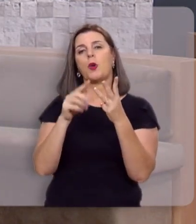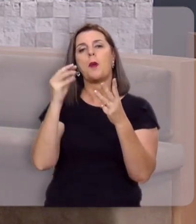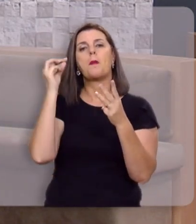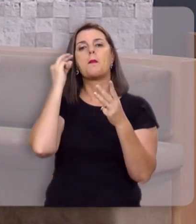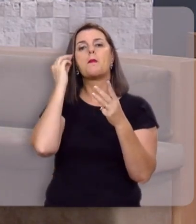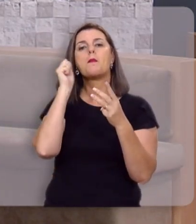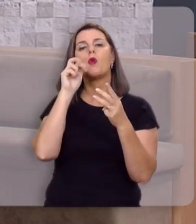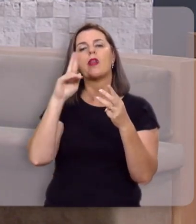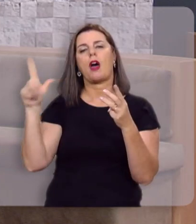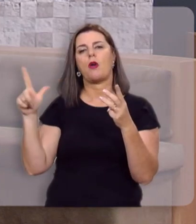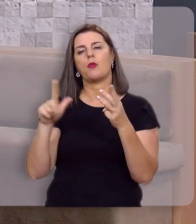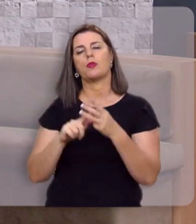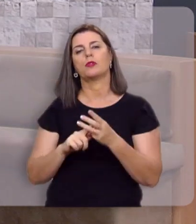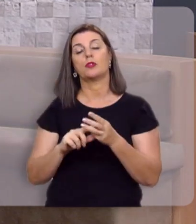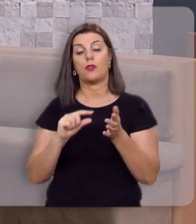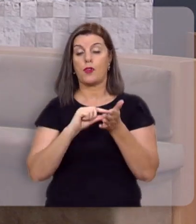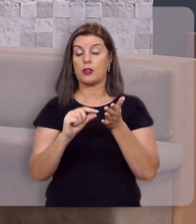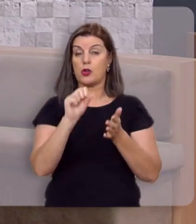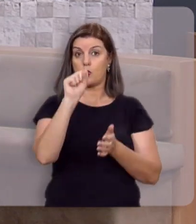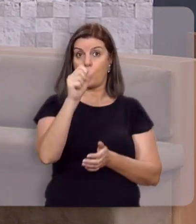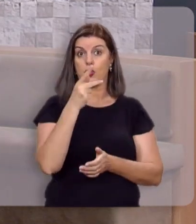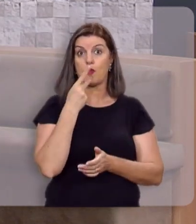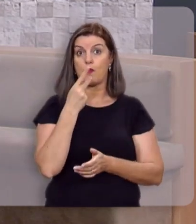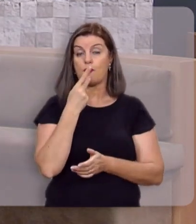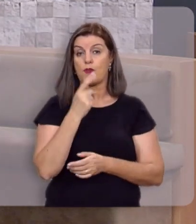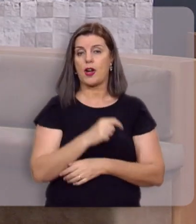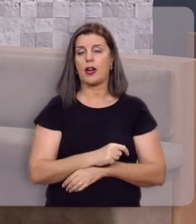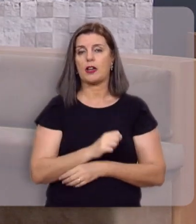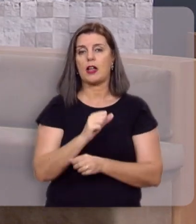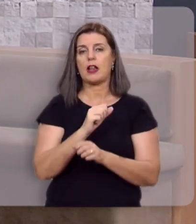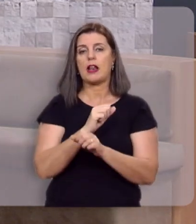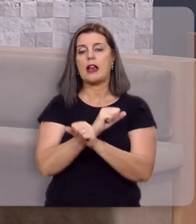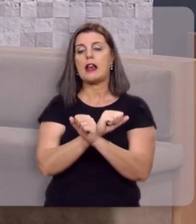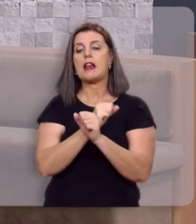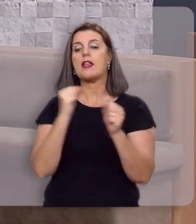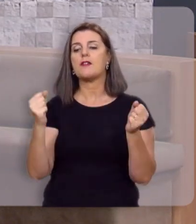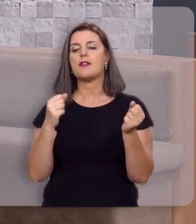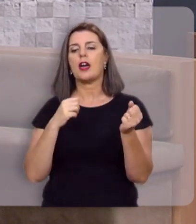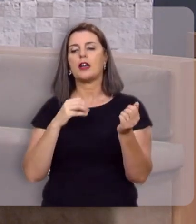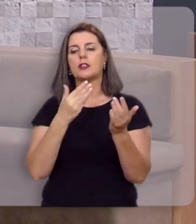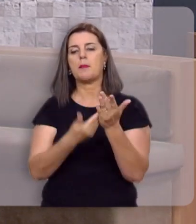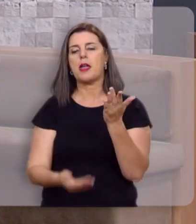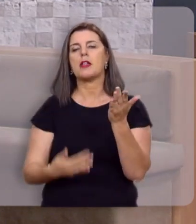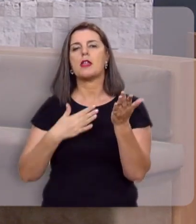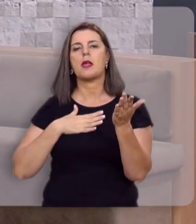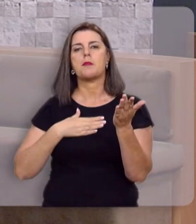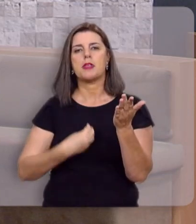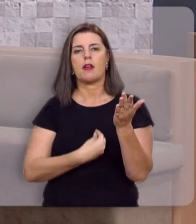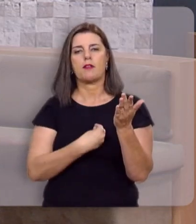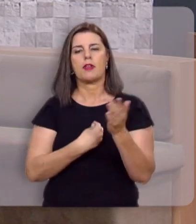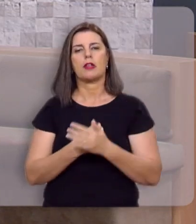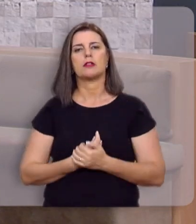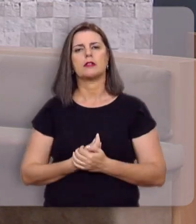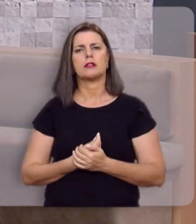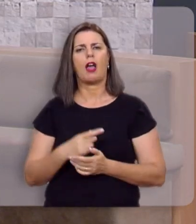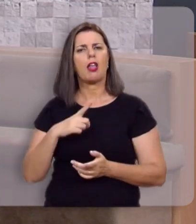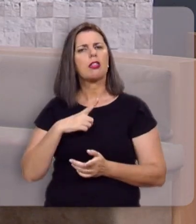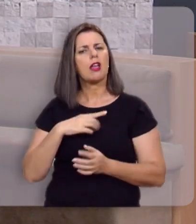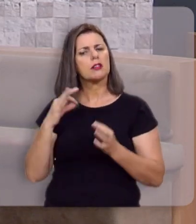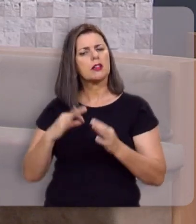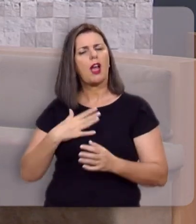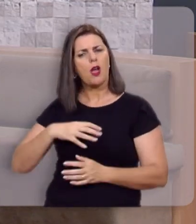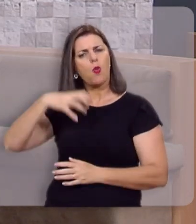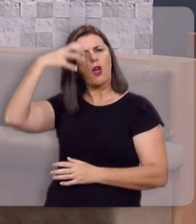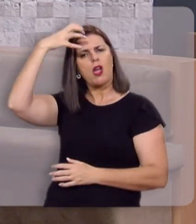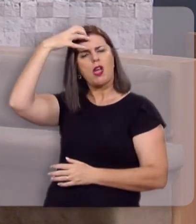libertação moral. Porque no verso 8 ele vai dizer assim: livraste da queda dos meus pés. Ele está